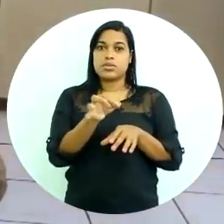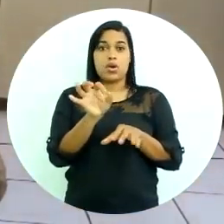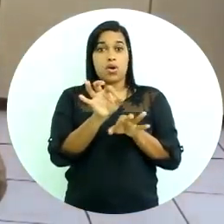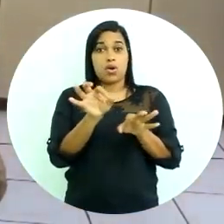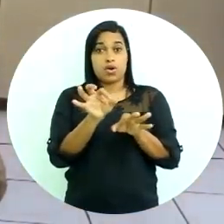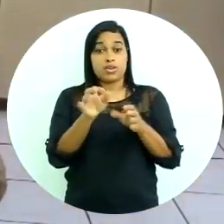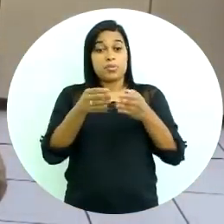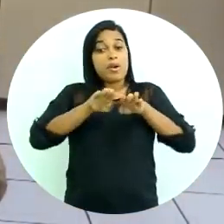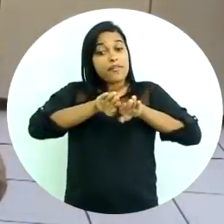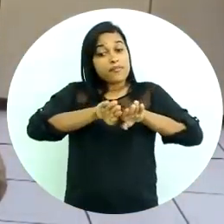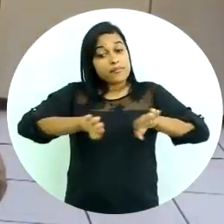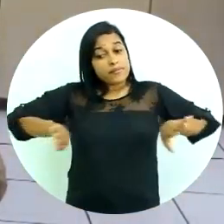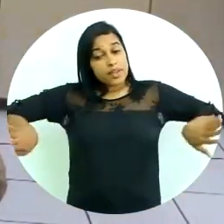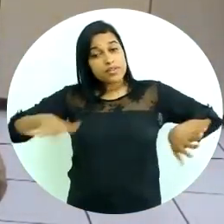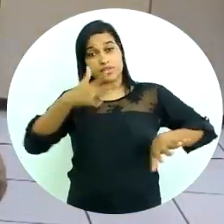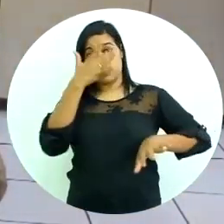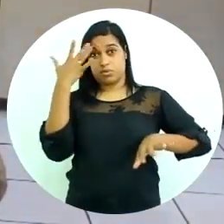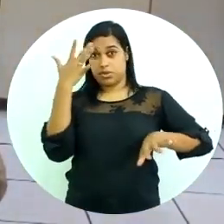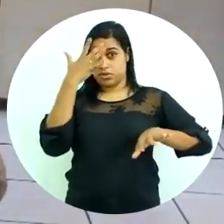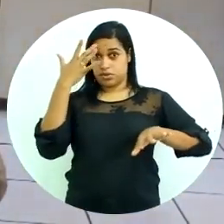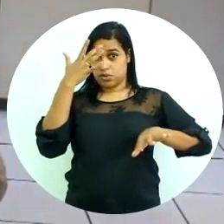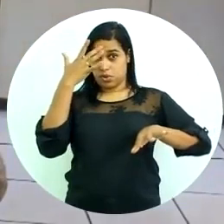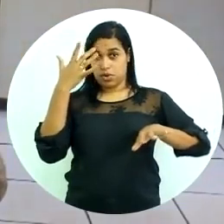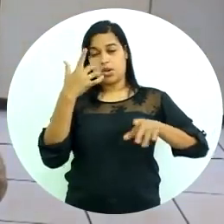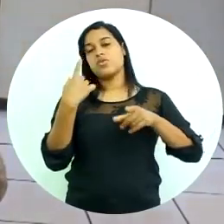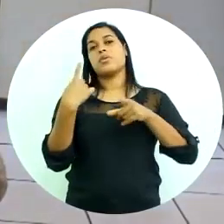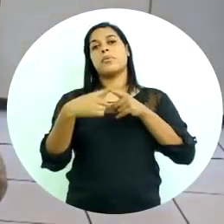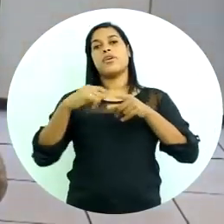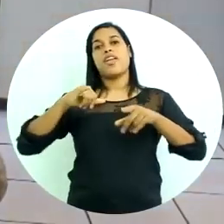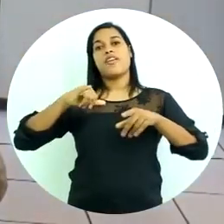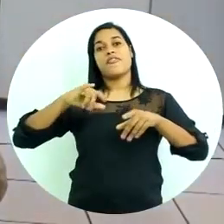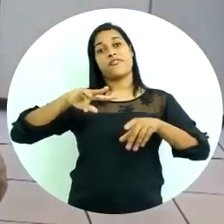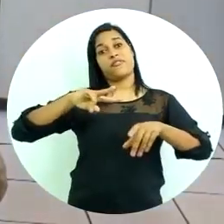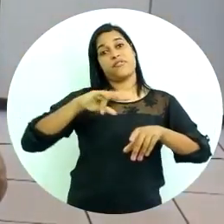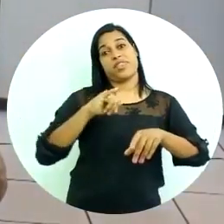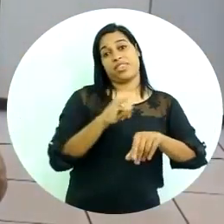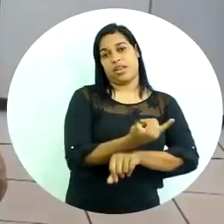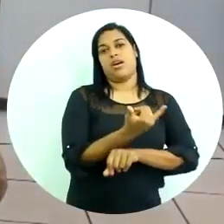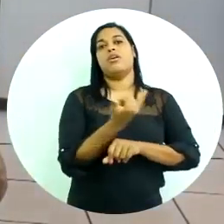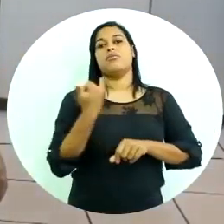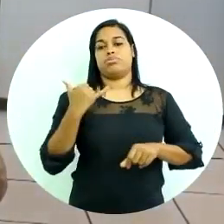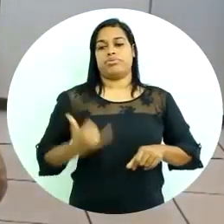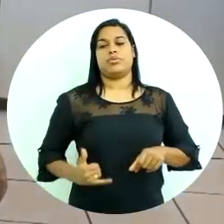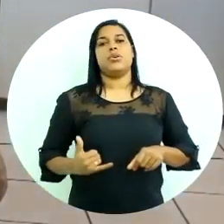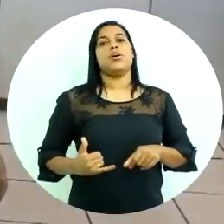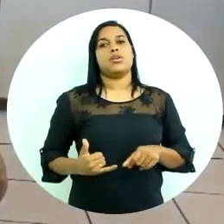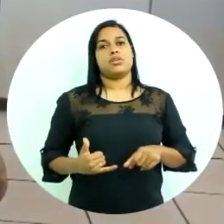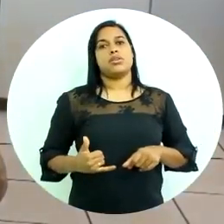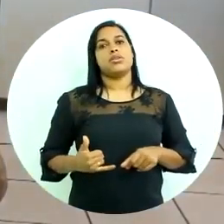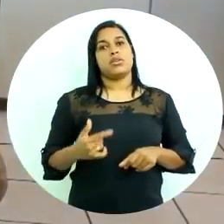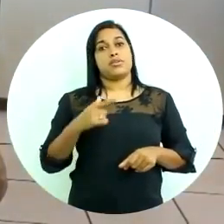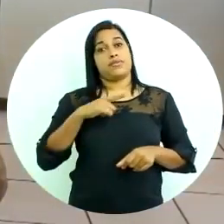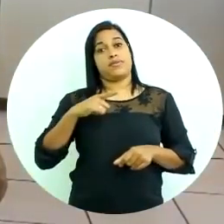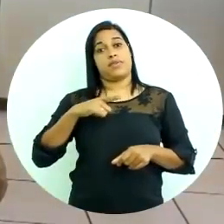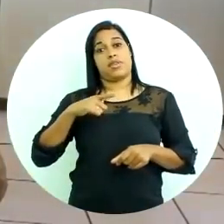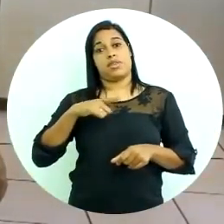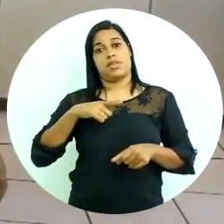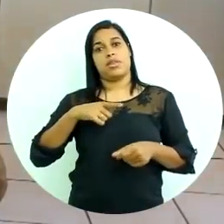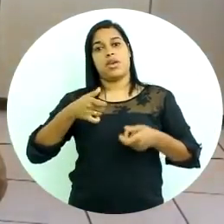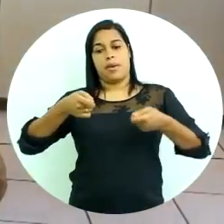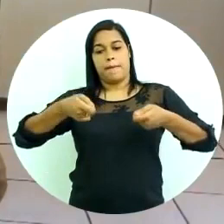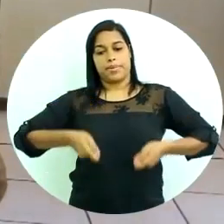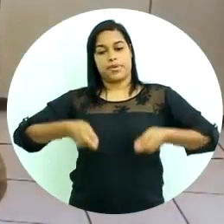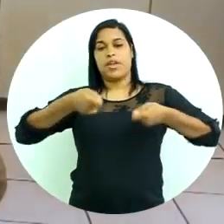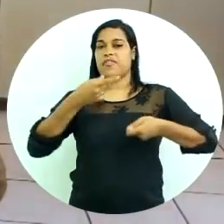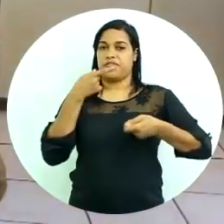todo mundo ao redor da vítima para evitar de levar essa carga elétrica. E o DEA vai ter um botão bem chamativo,